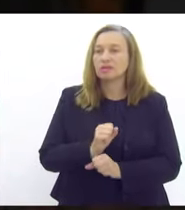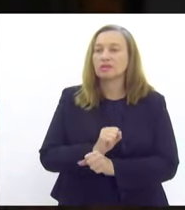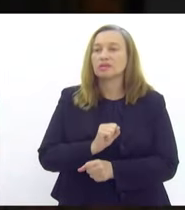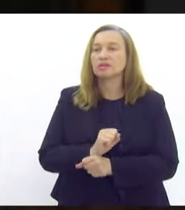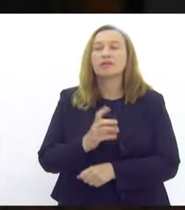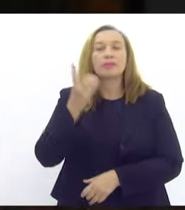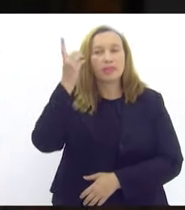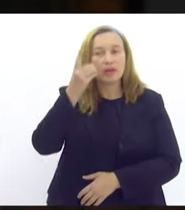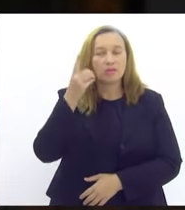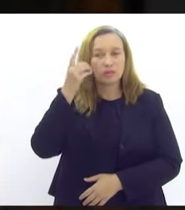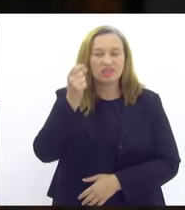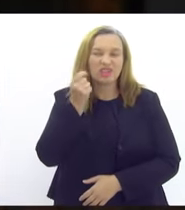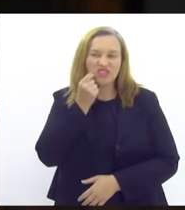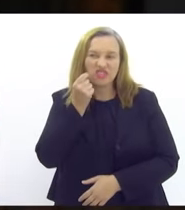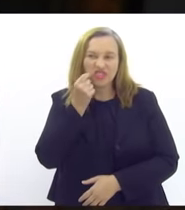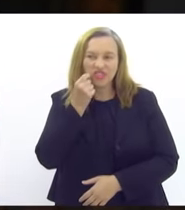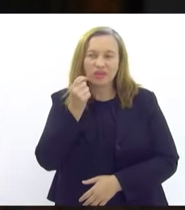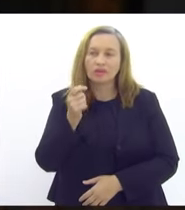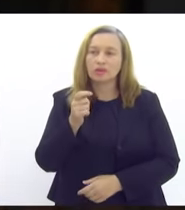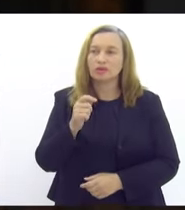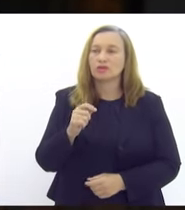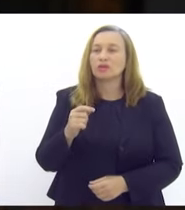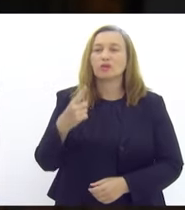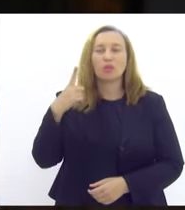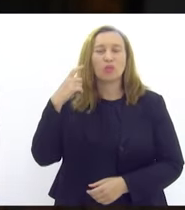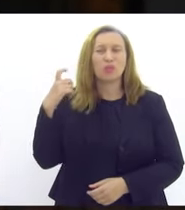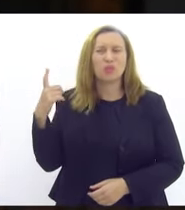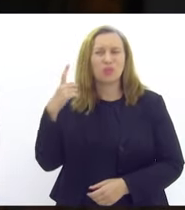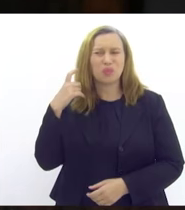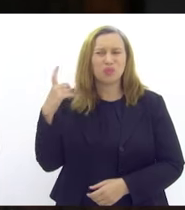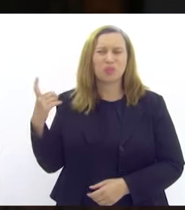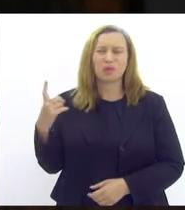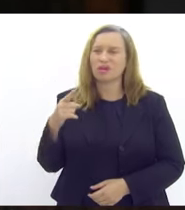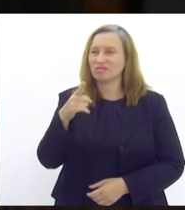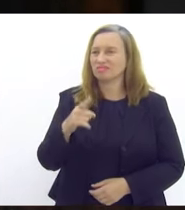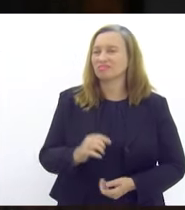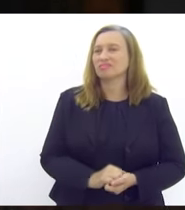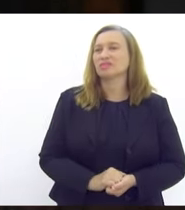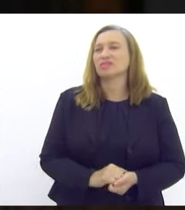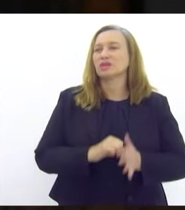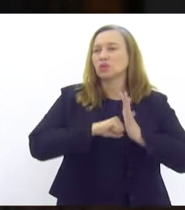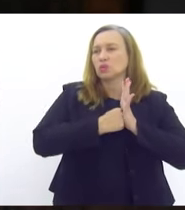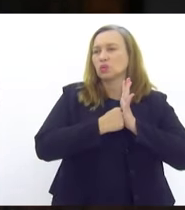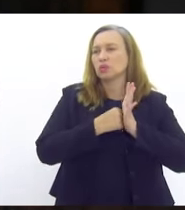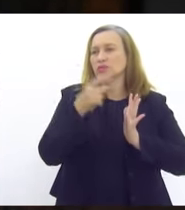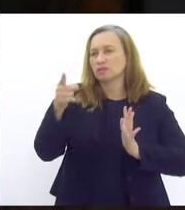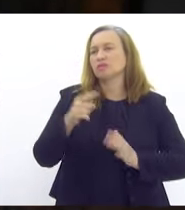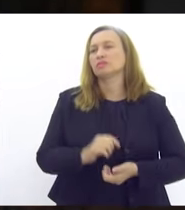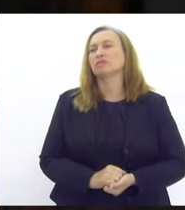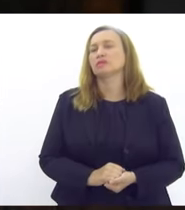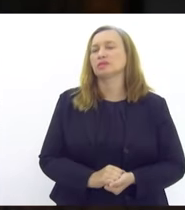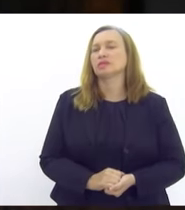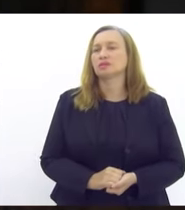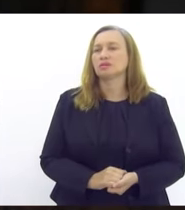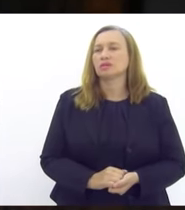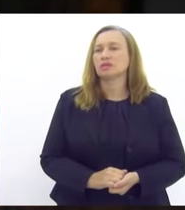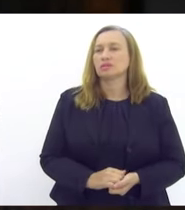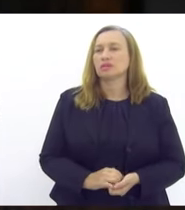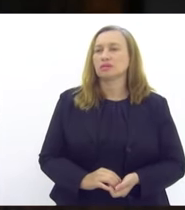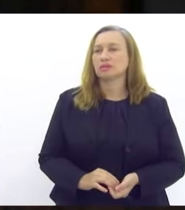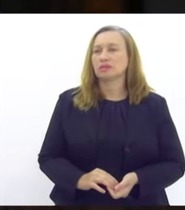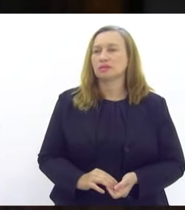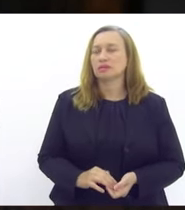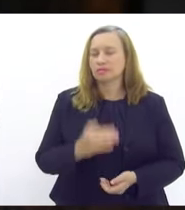Deputado Giovanni Ratinho, o microfone de Vossa Excelência está aberto e vazando aqui.